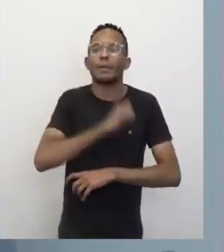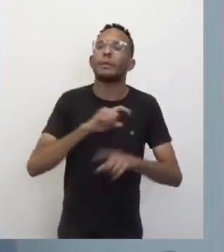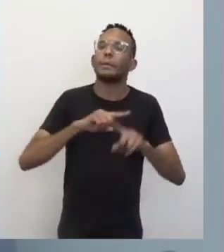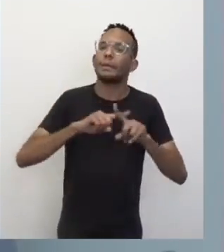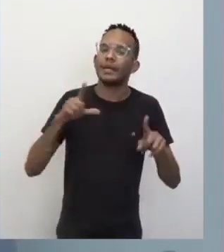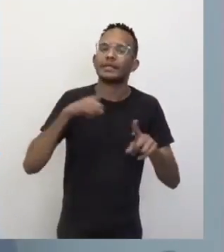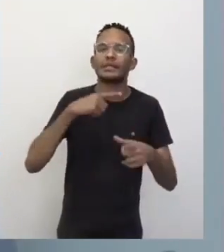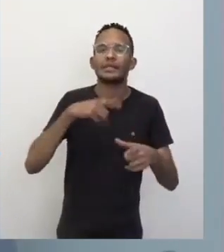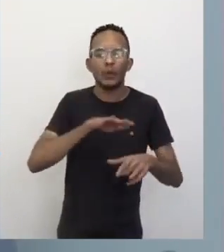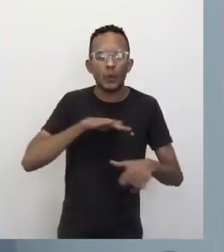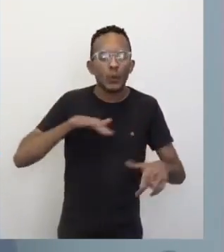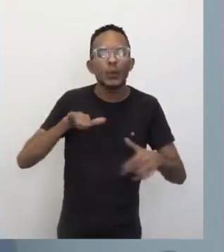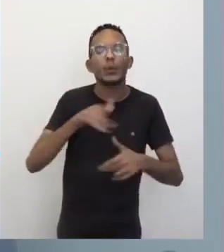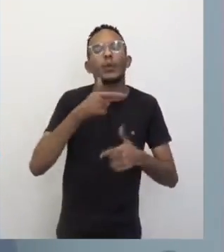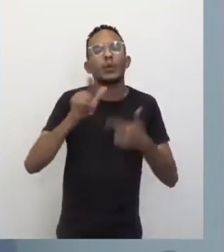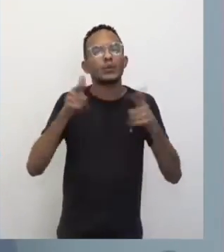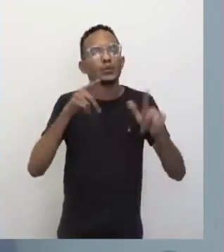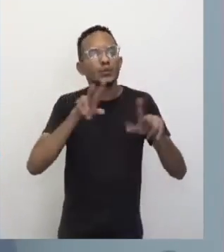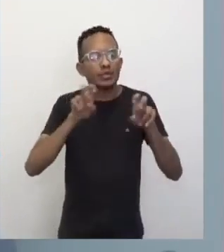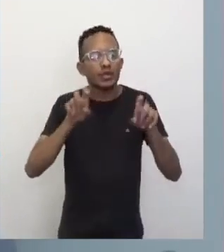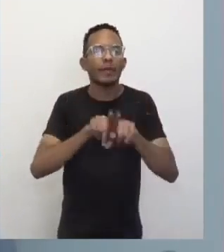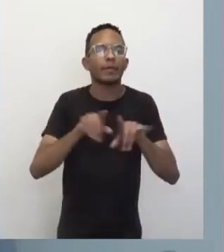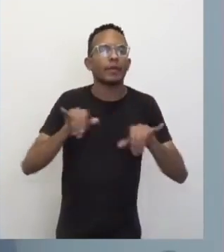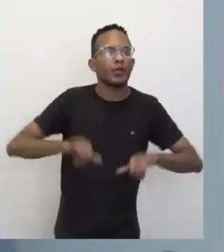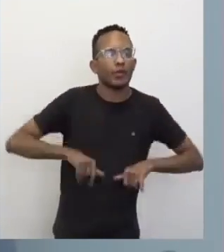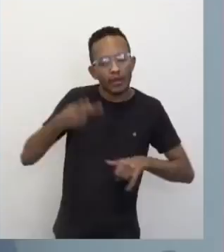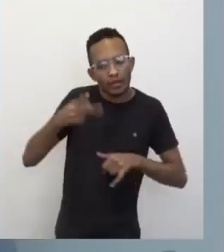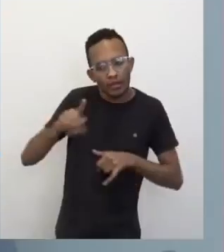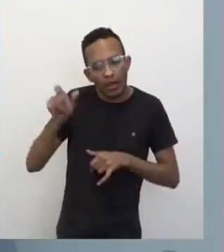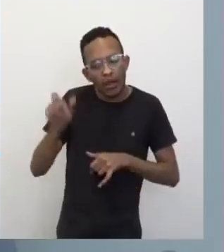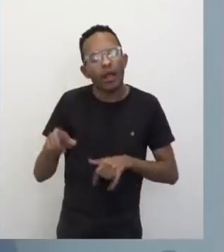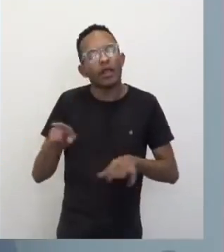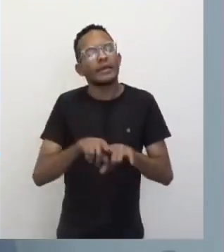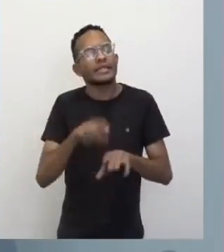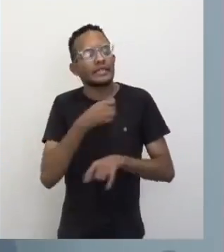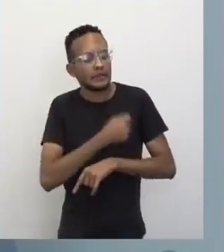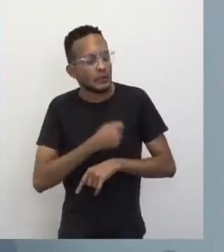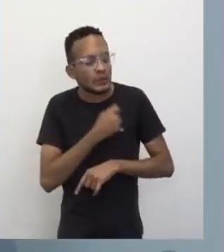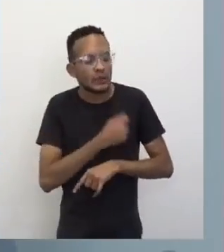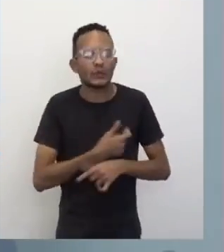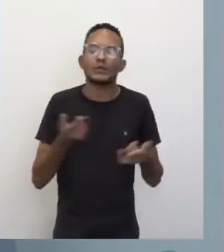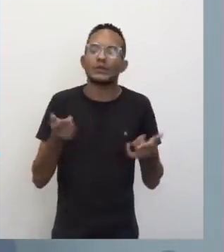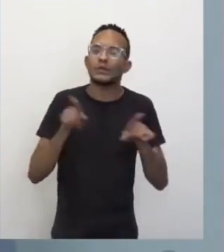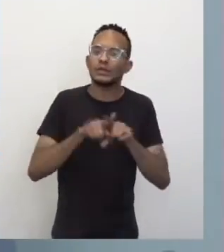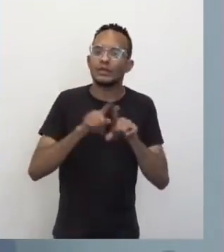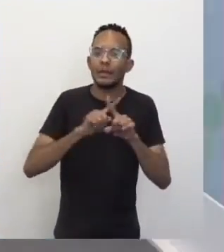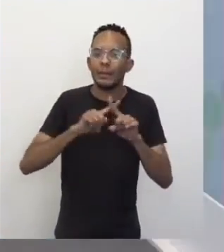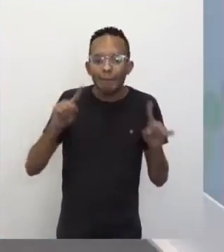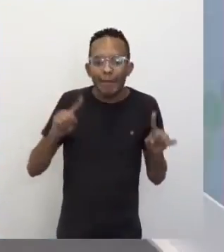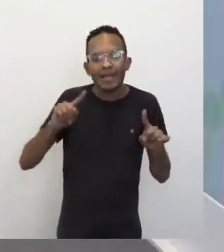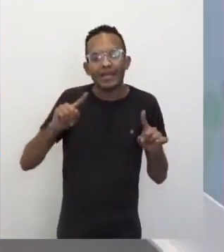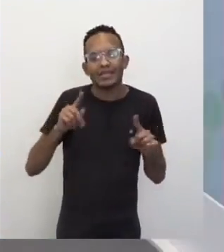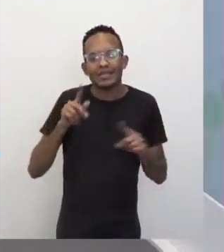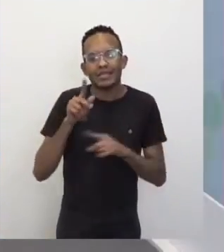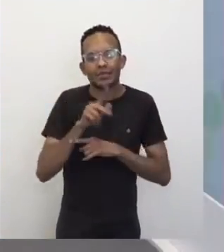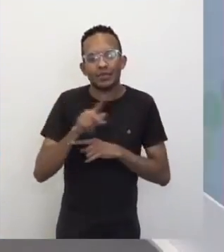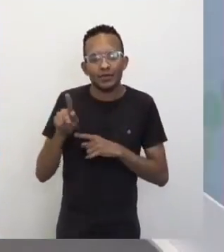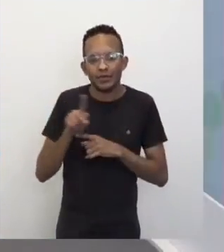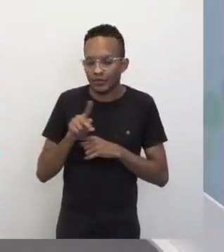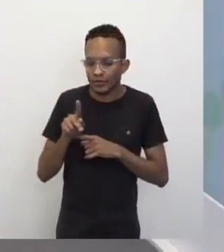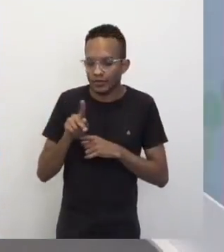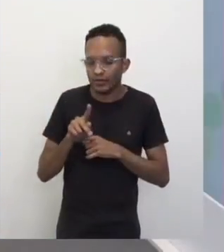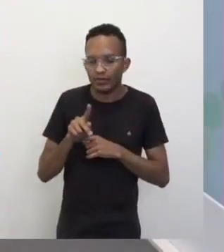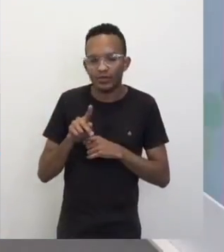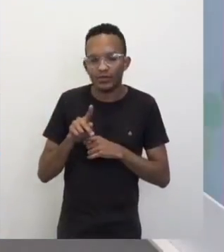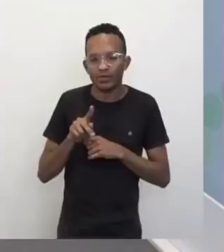aí permeando outros temas, inclusive o sofrimento dele, a saudade, né? Mas... Eu acho que a Pro... Claro. Ai, não